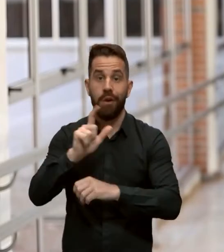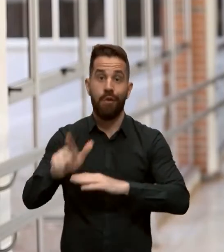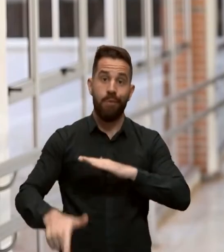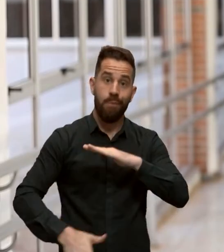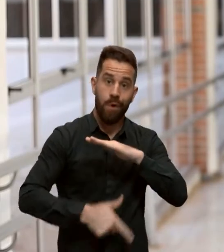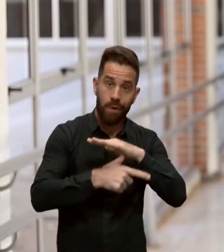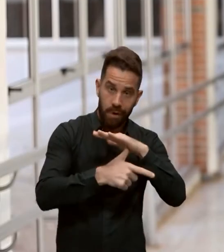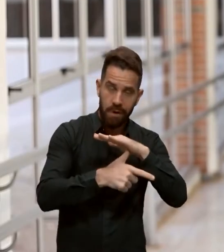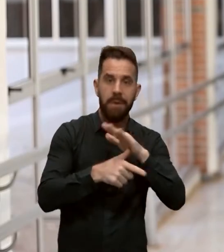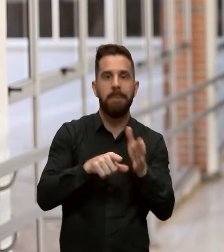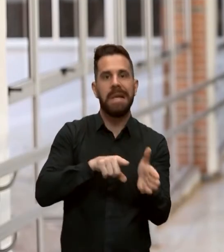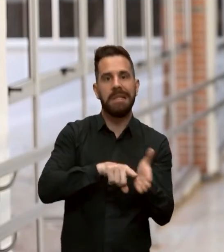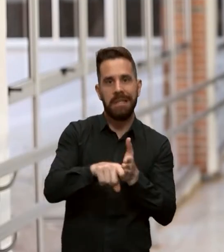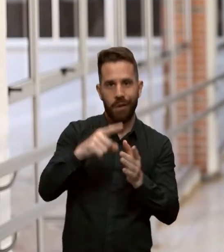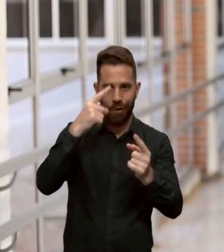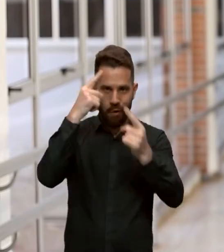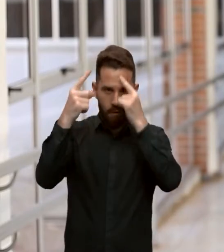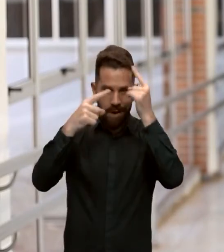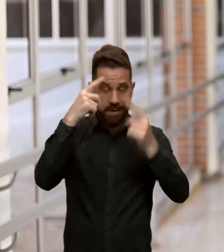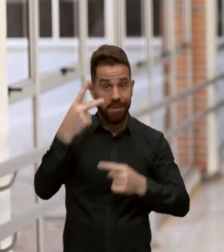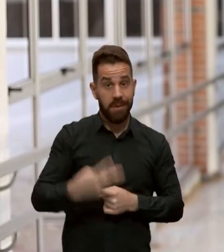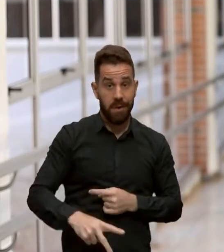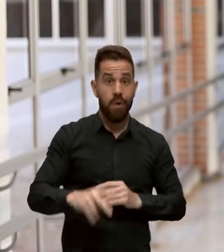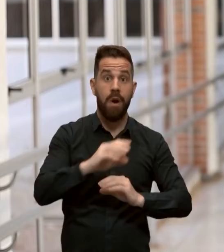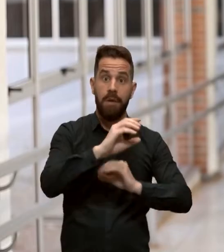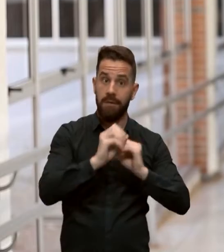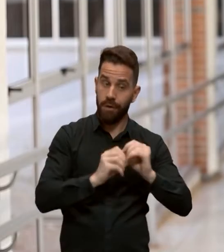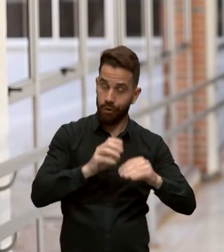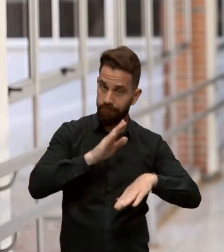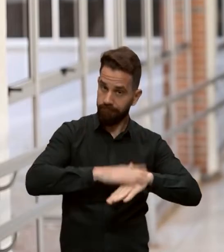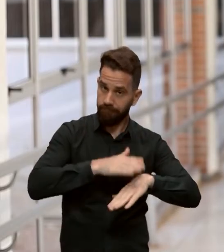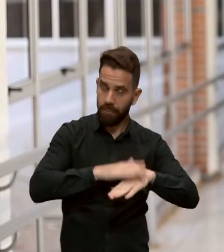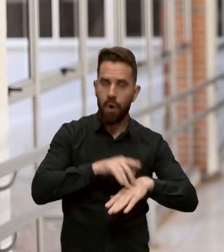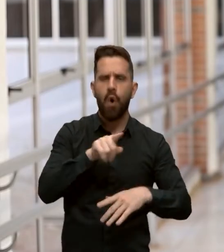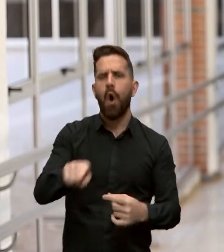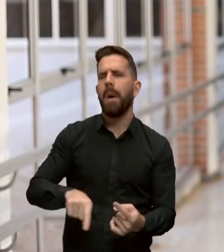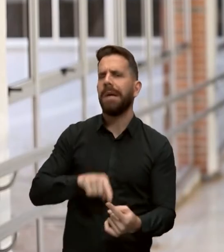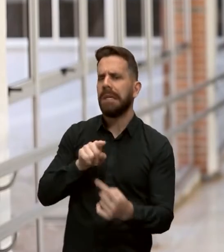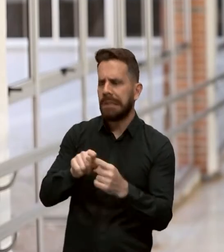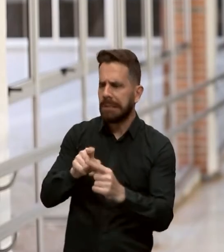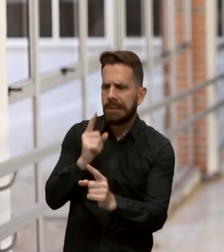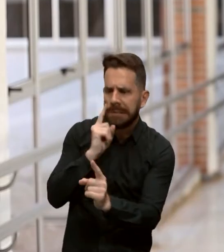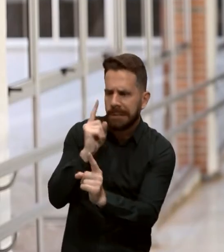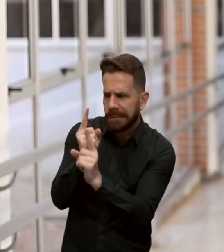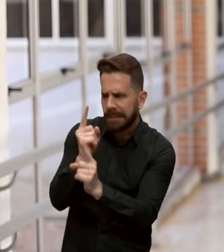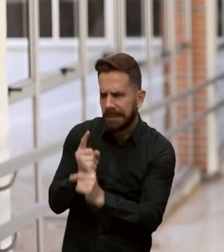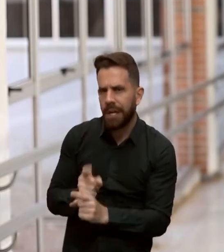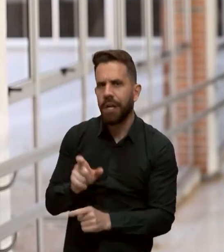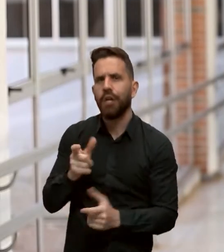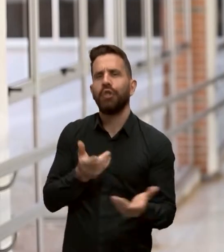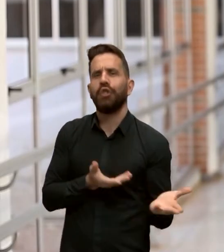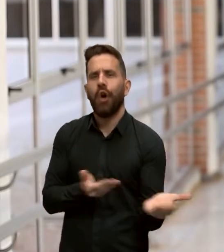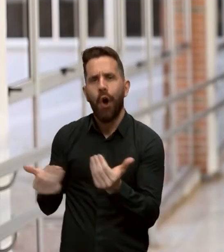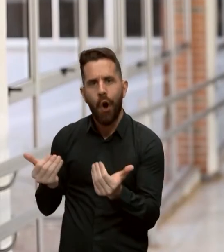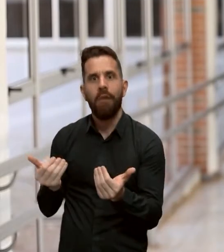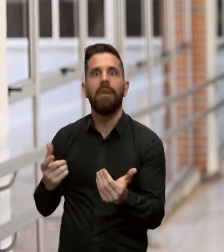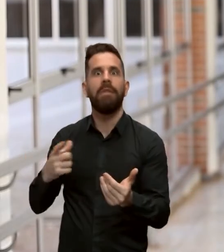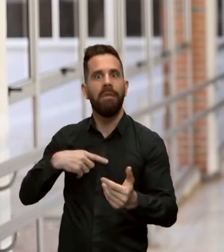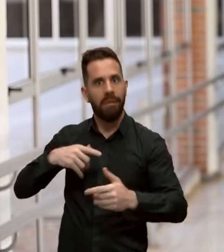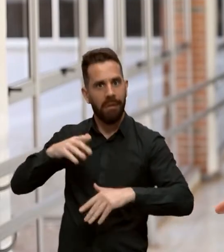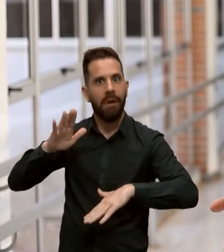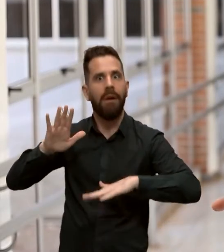e Inovação da UFG, tem o objetivo de descobrir jovens com talento e aptidão empreendedora, estimulando